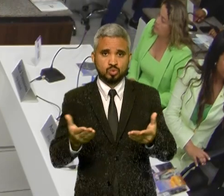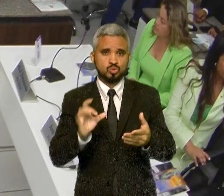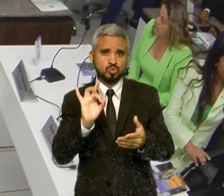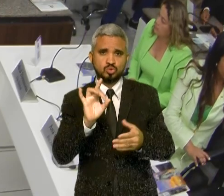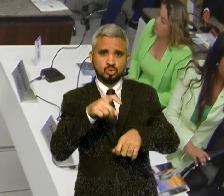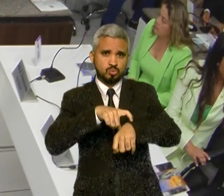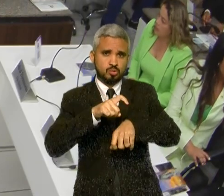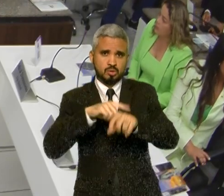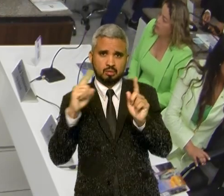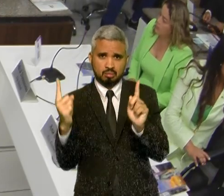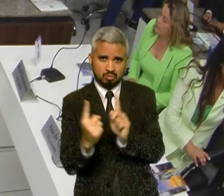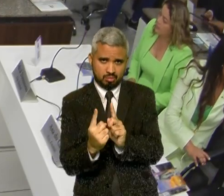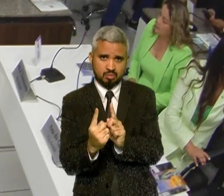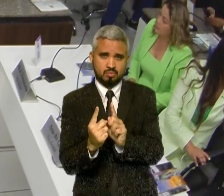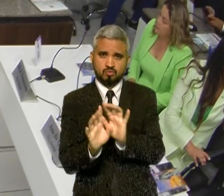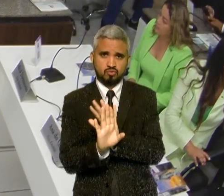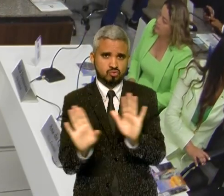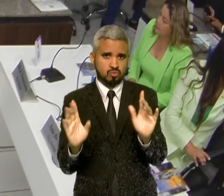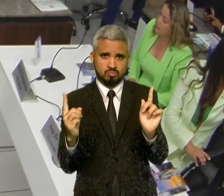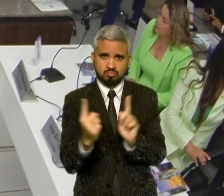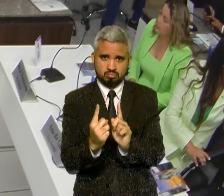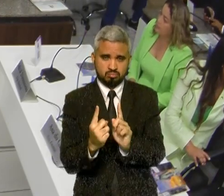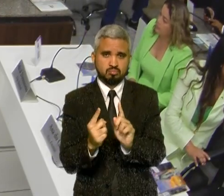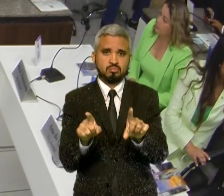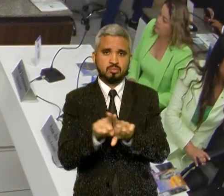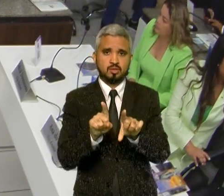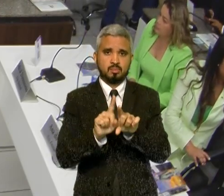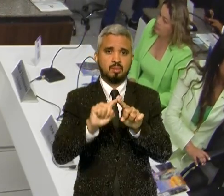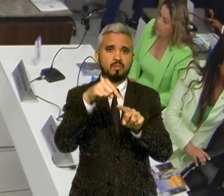pequeno expediente, viu? E a ordem do dia.